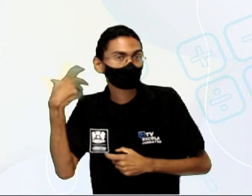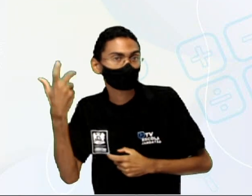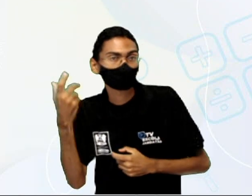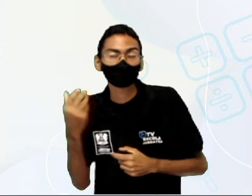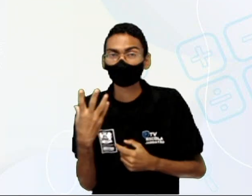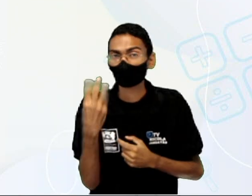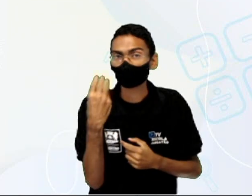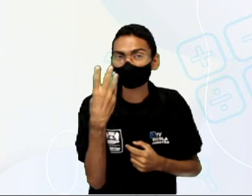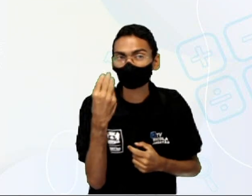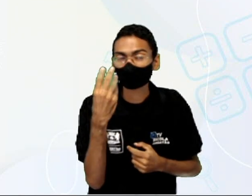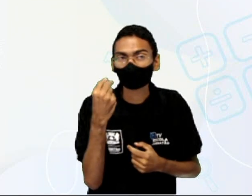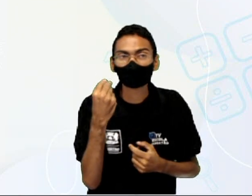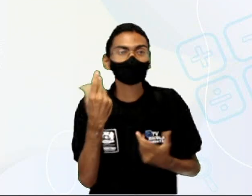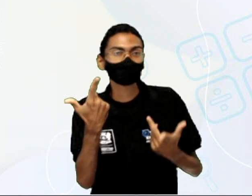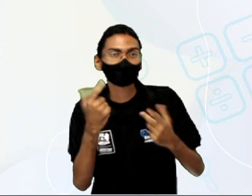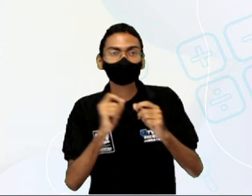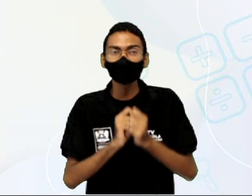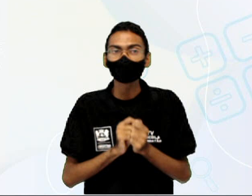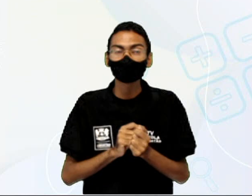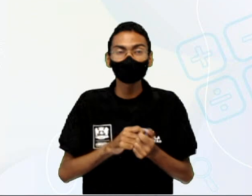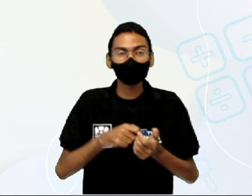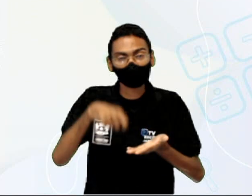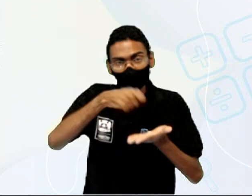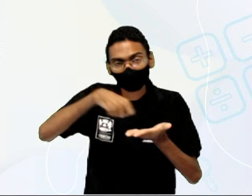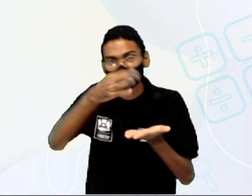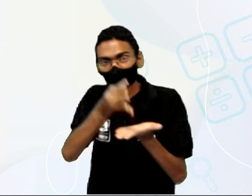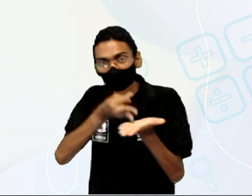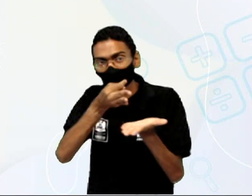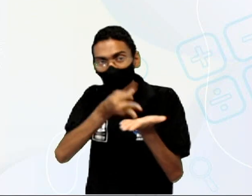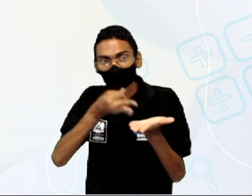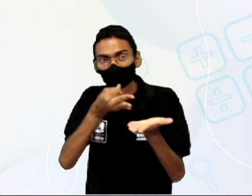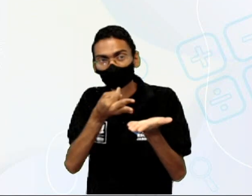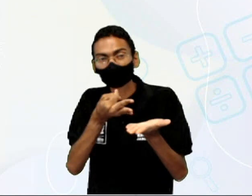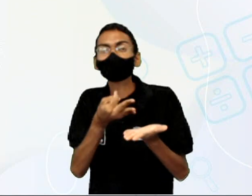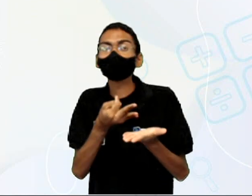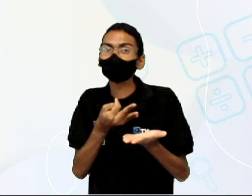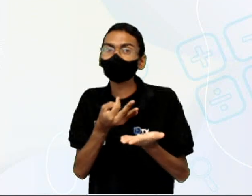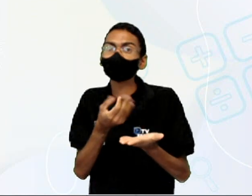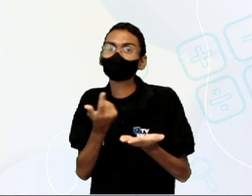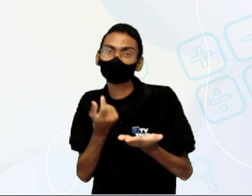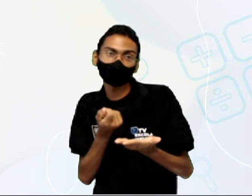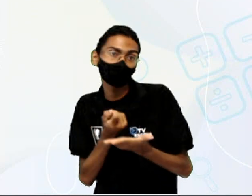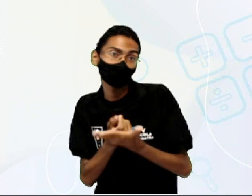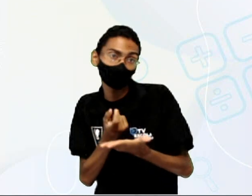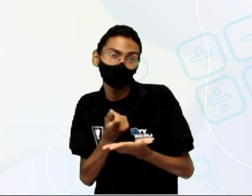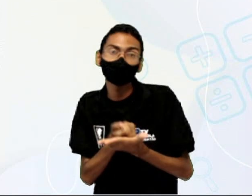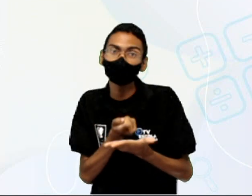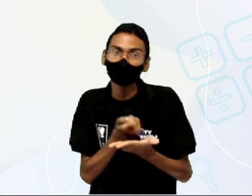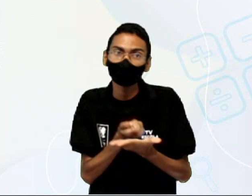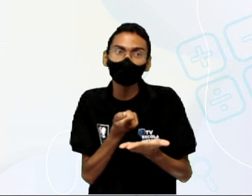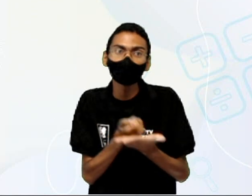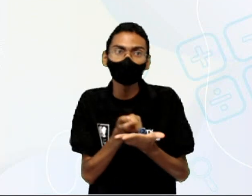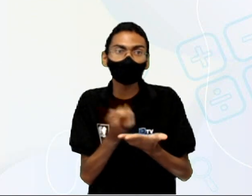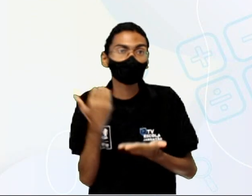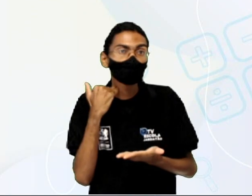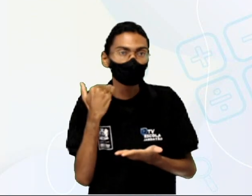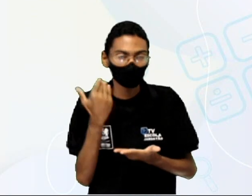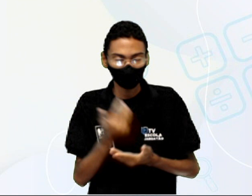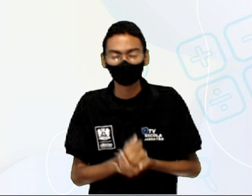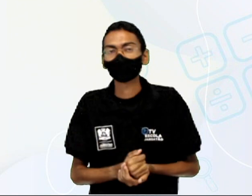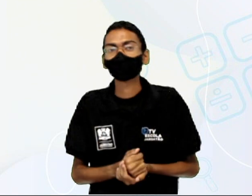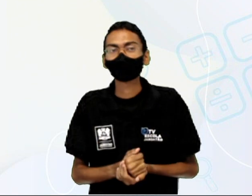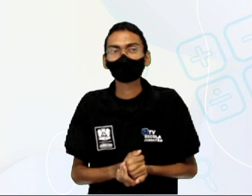internet, ler textos, realizar movimentações bancárias, entre outros.